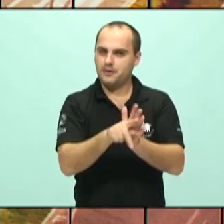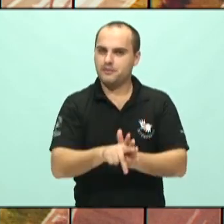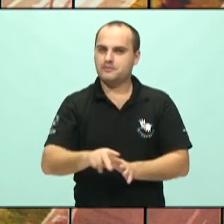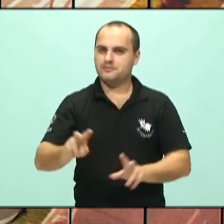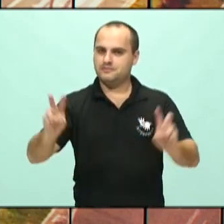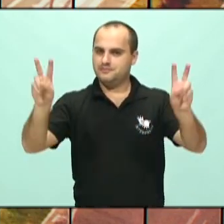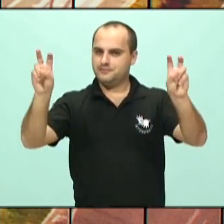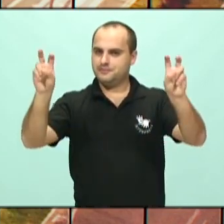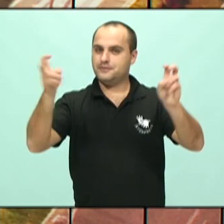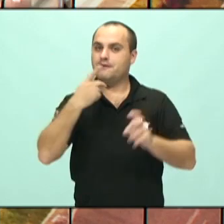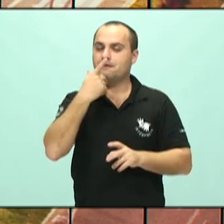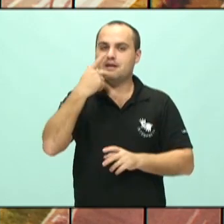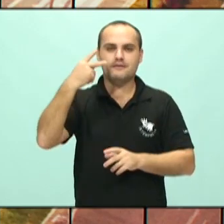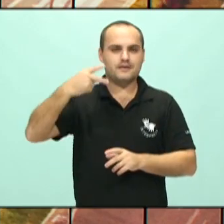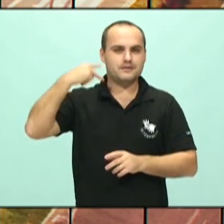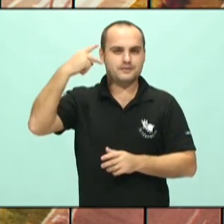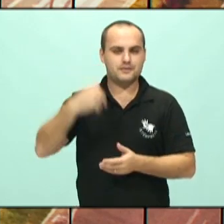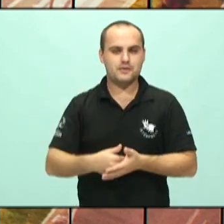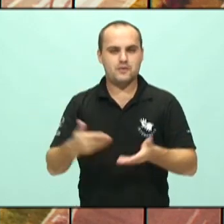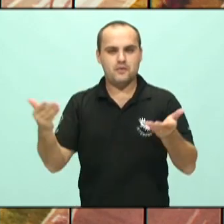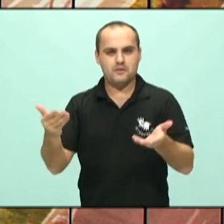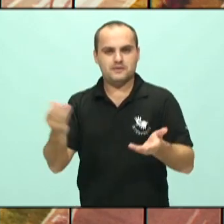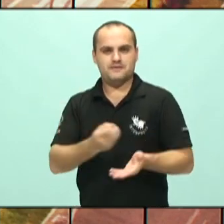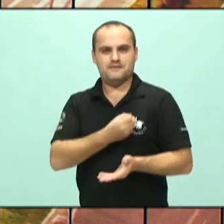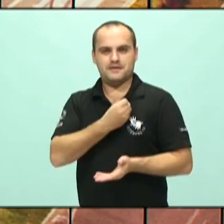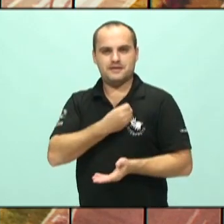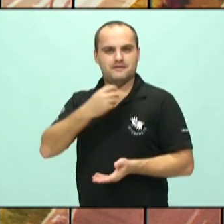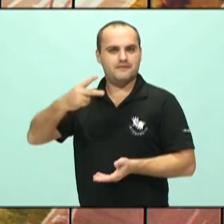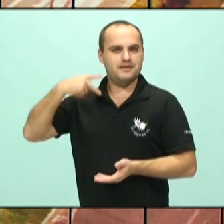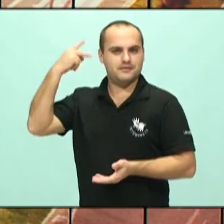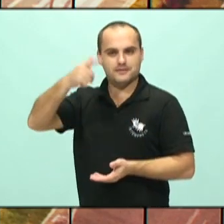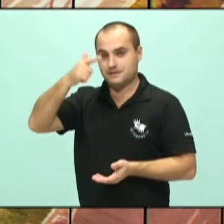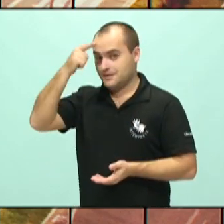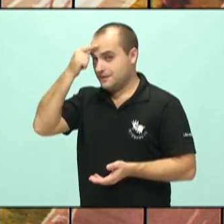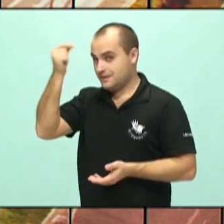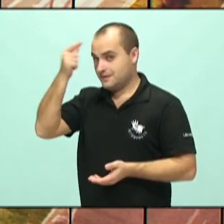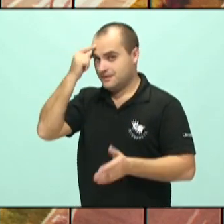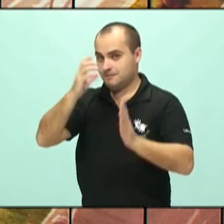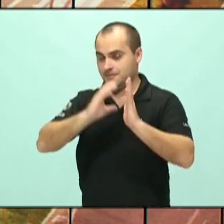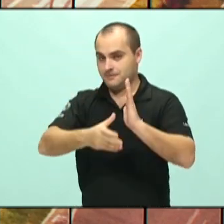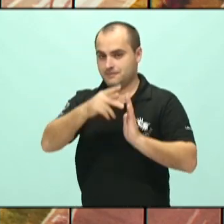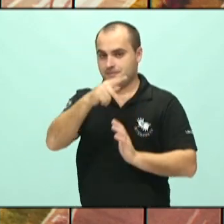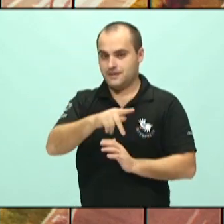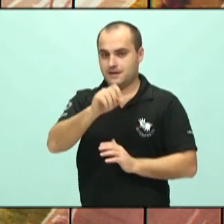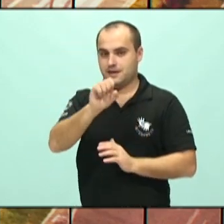Fala Vereador, hoje com a presença do vereador Rubens Angioletti, do